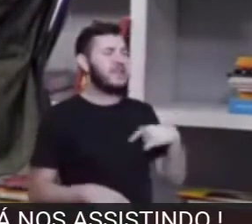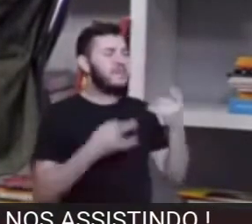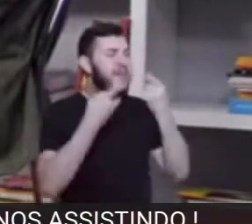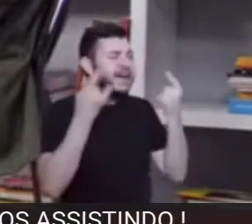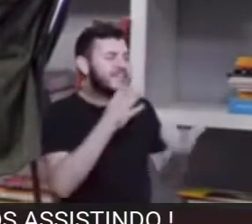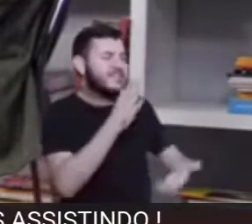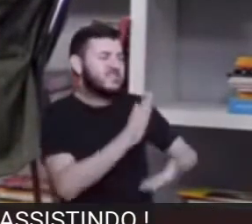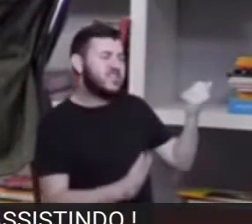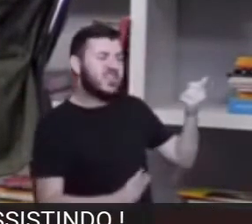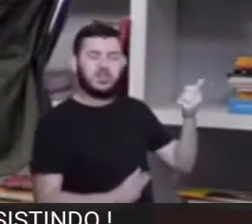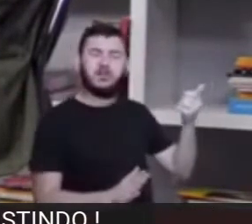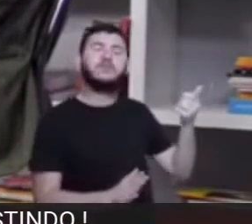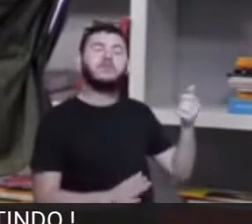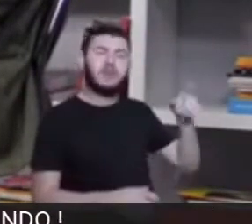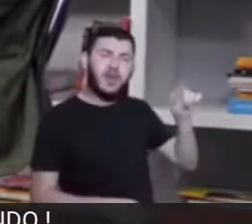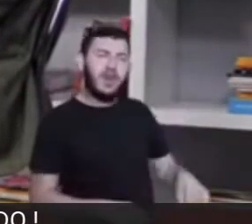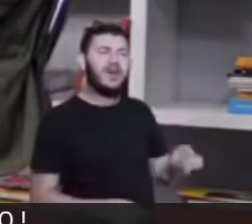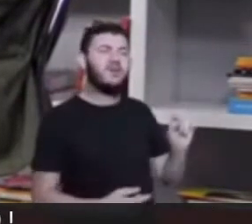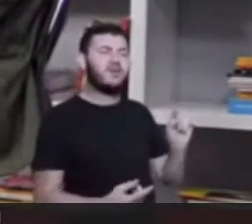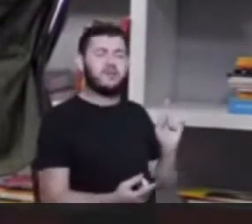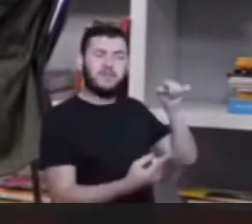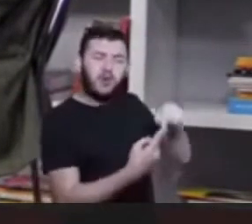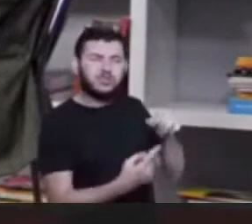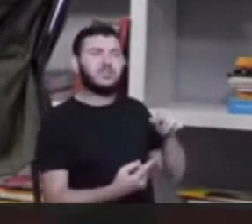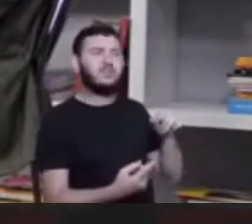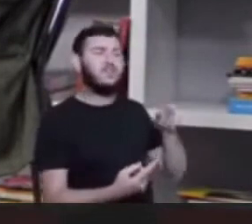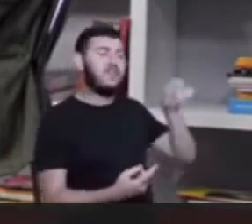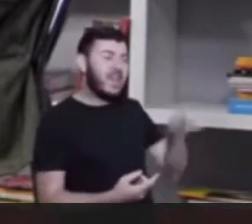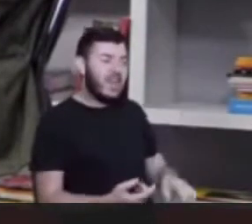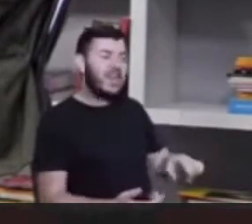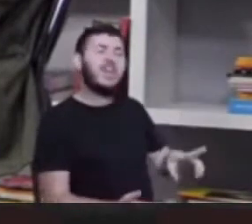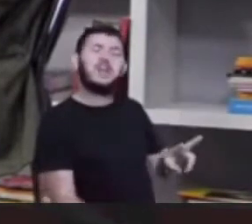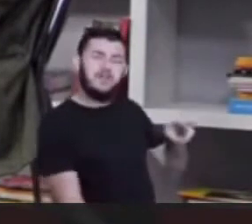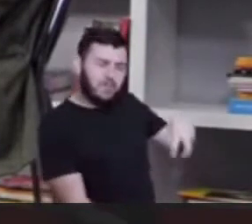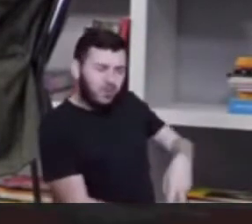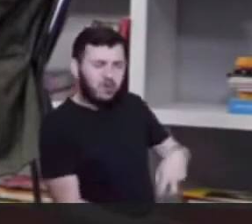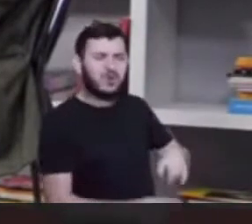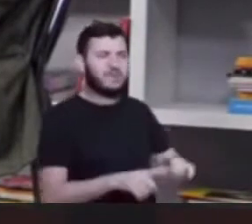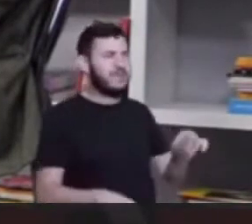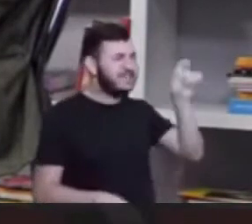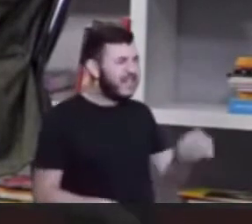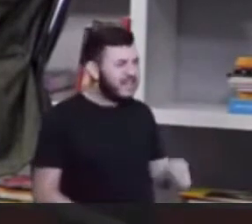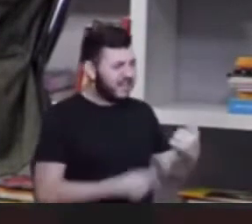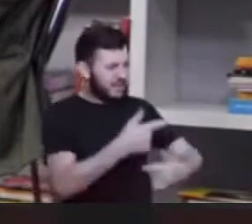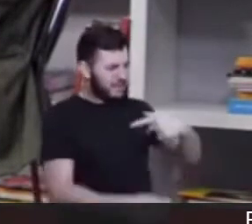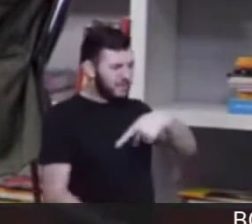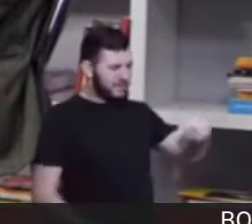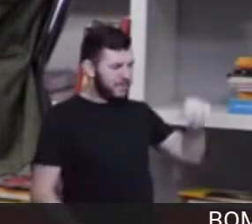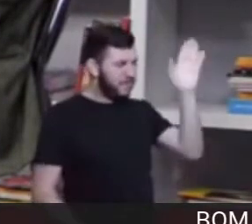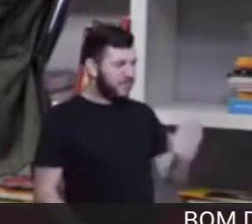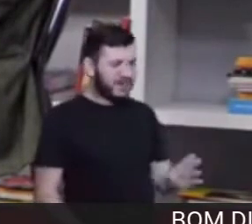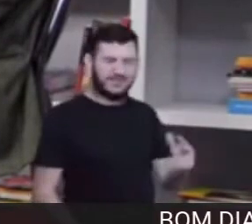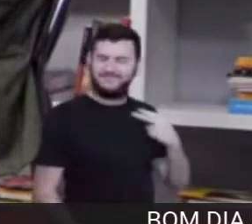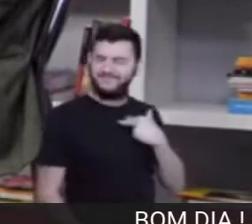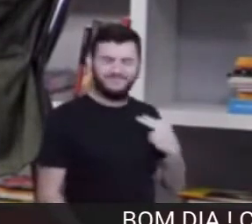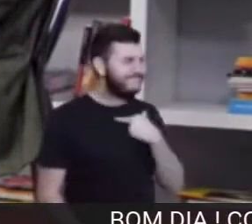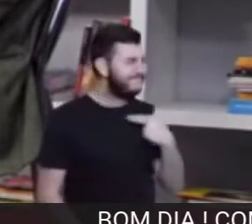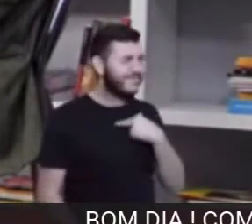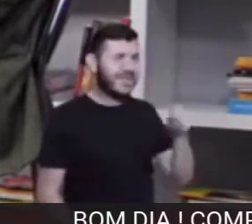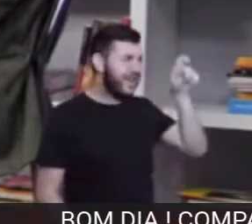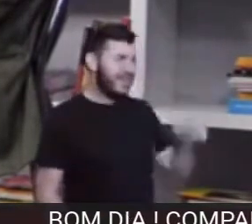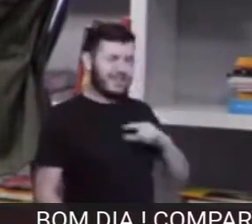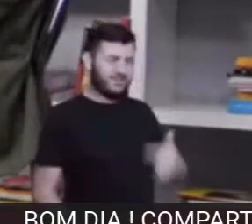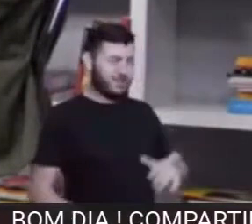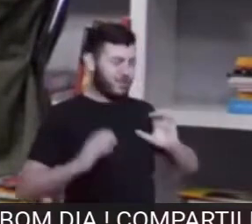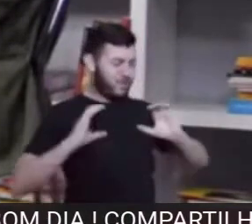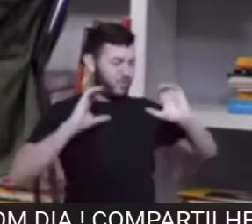ser punido, e ele efetivamente não pode ser presidente da República. Ele não tem cacife para ser presidente da República, não tem